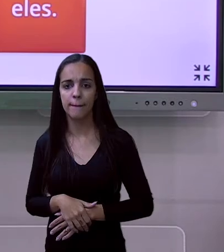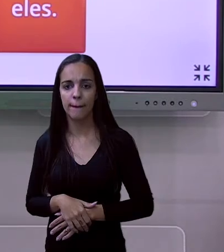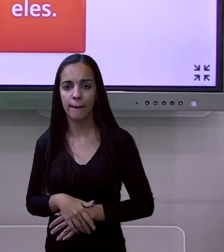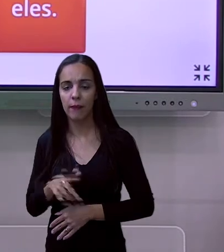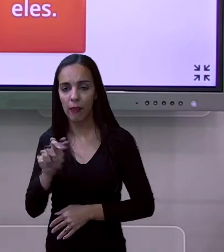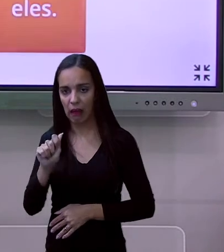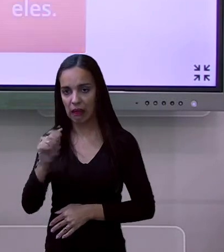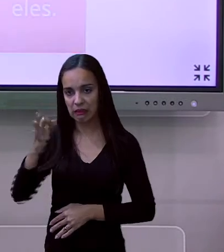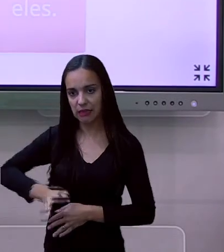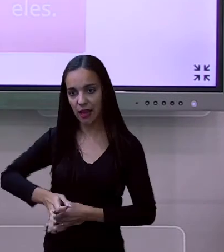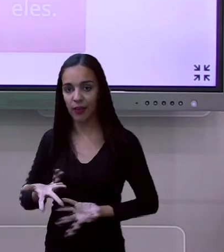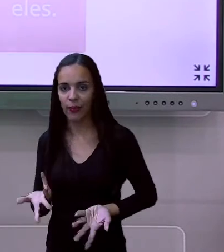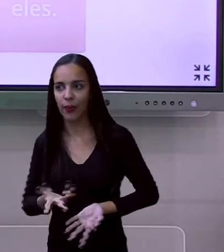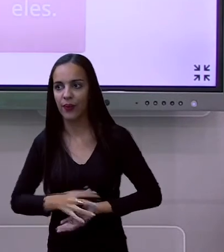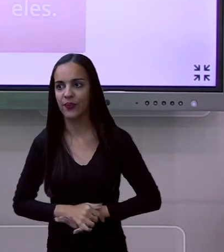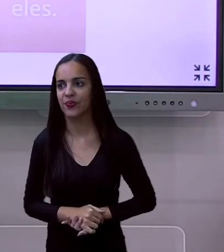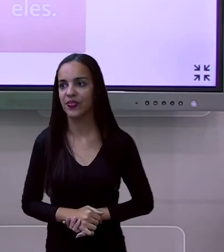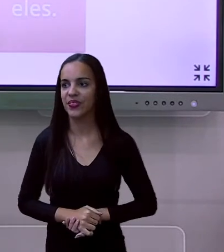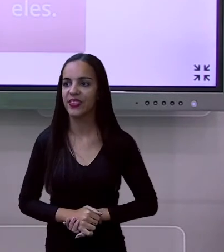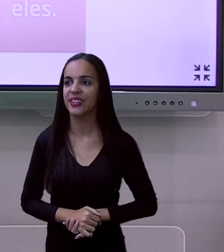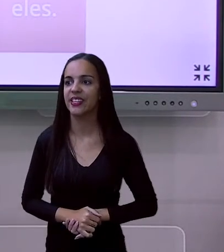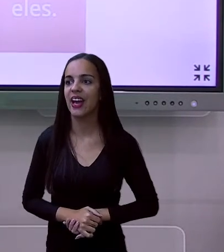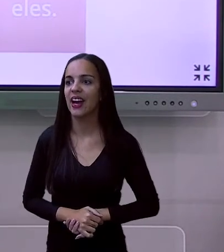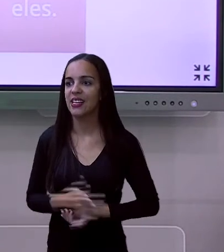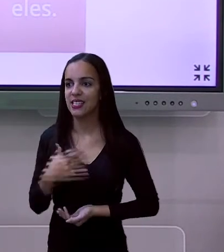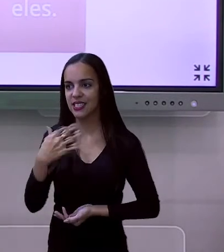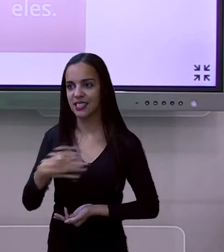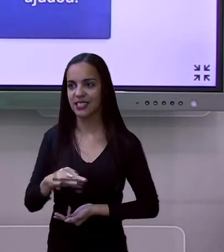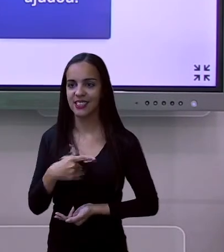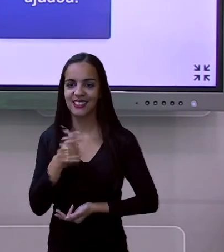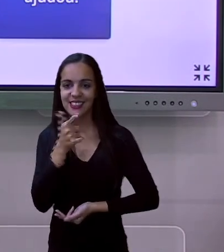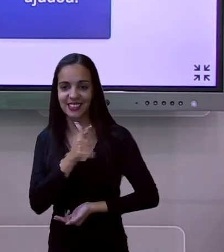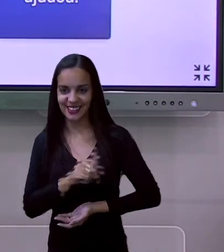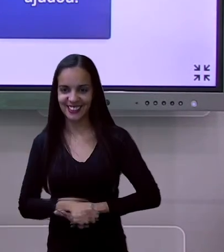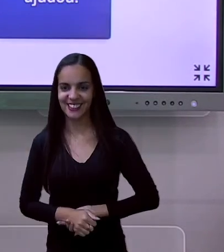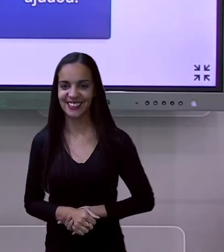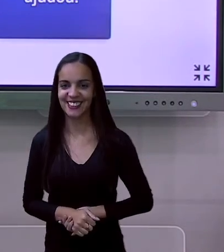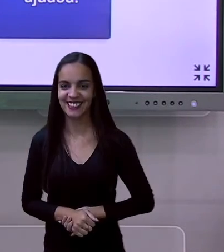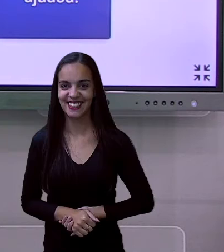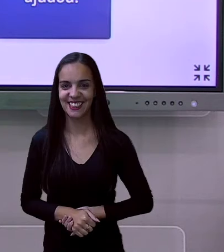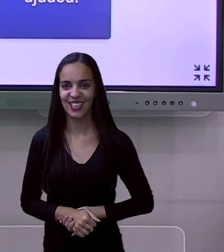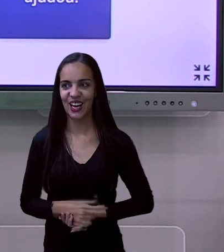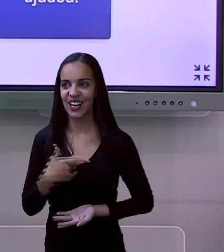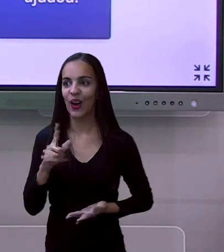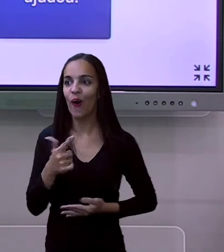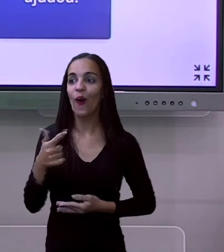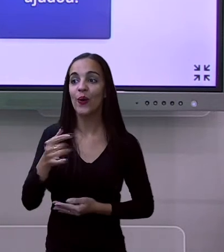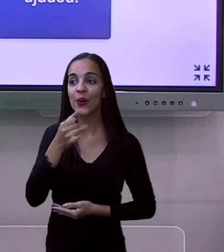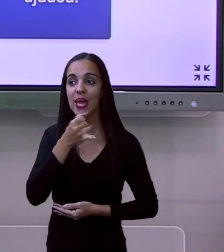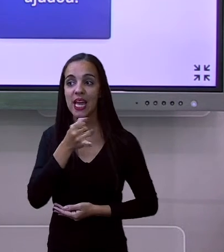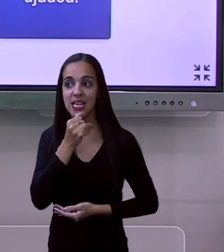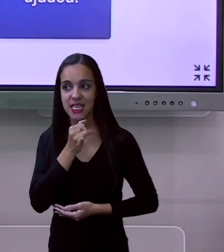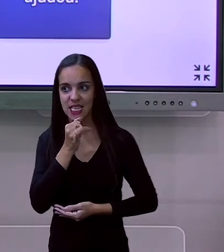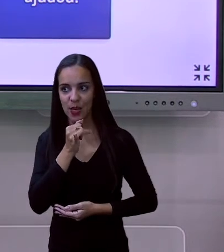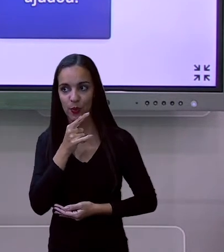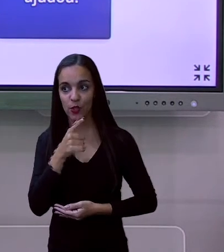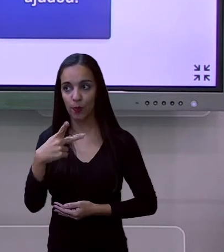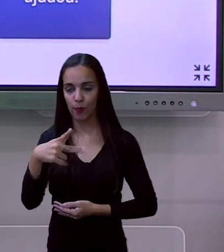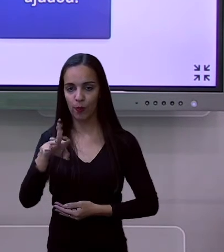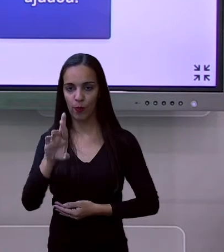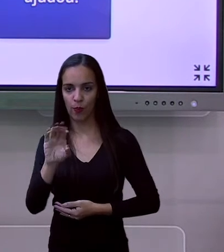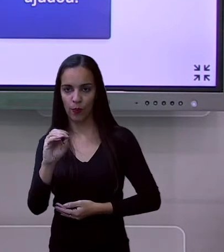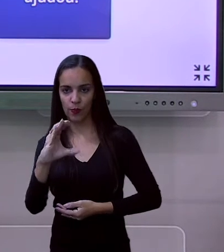Letra A. Acertei. Aê, Gabi. Vamos para a próxima. É exemplo